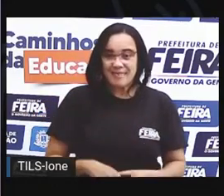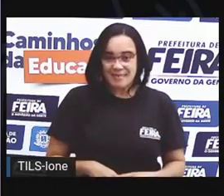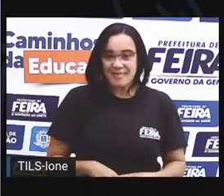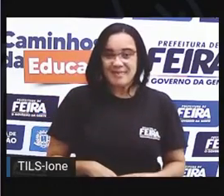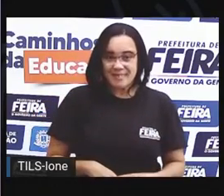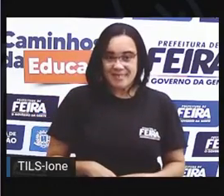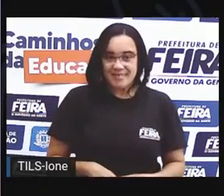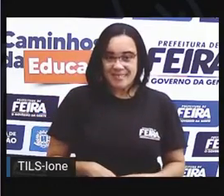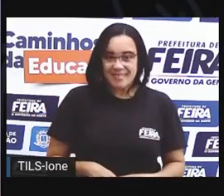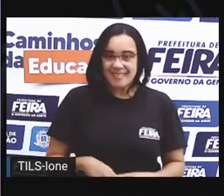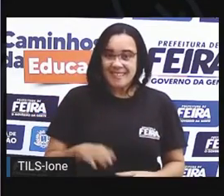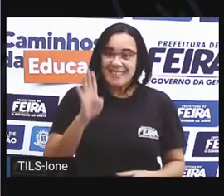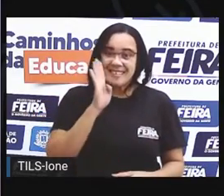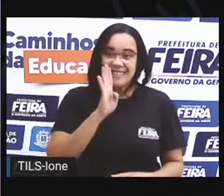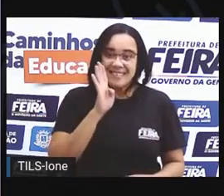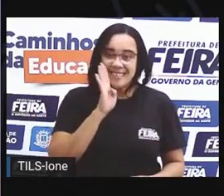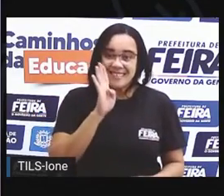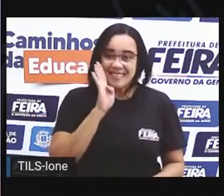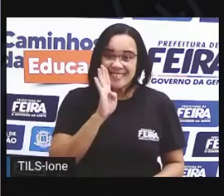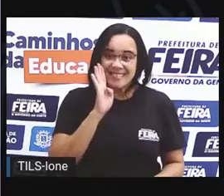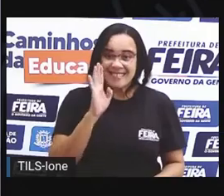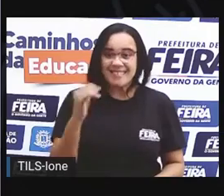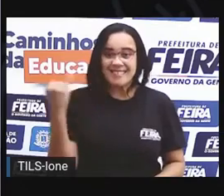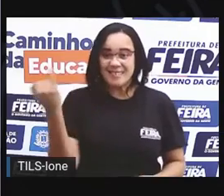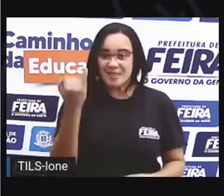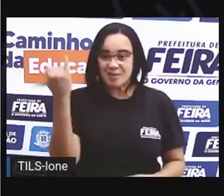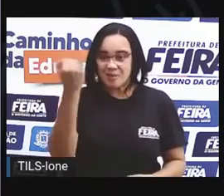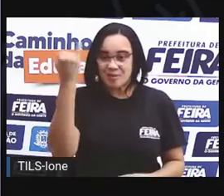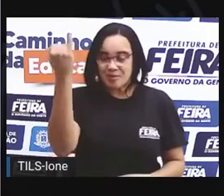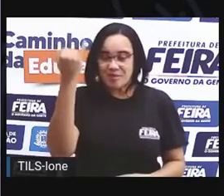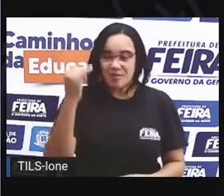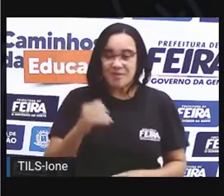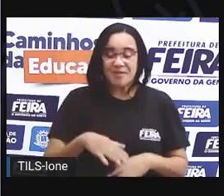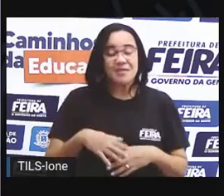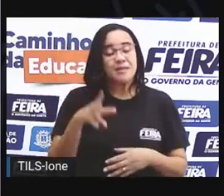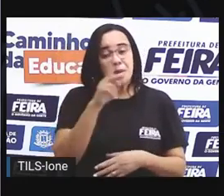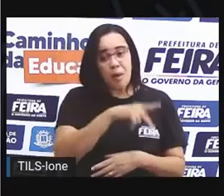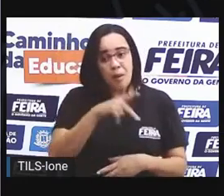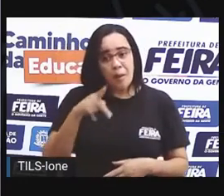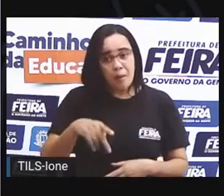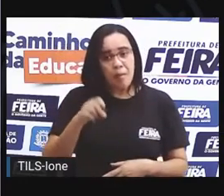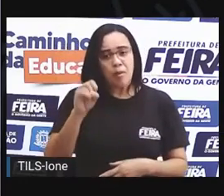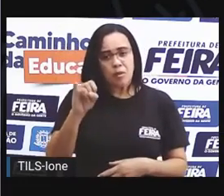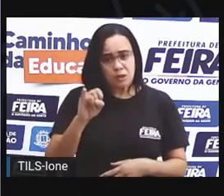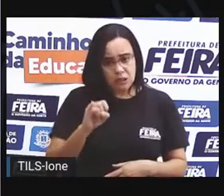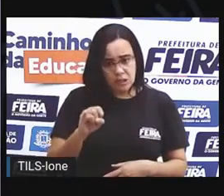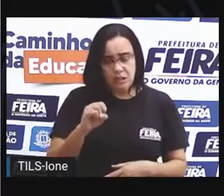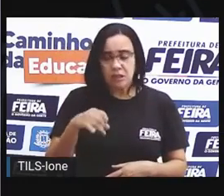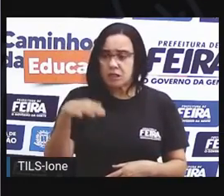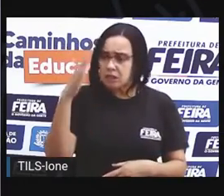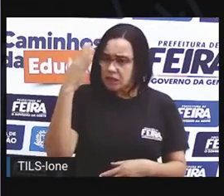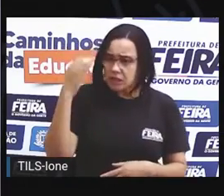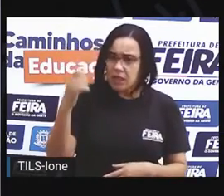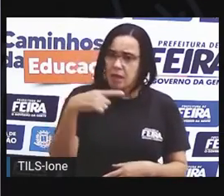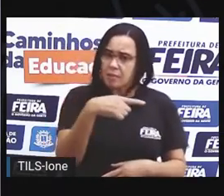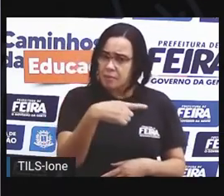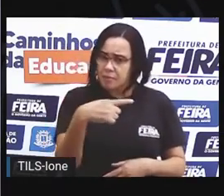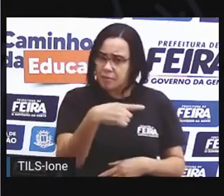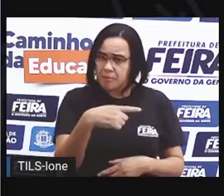Que som interessante. Procy, você sabia que esse instrumento é um